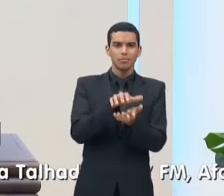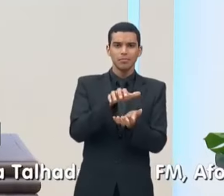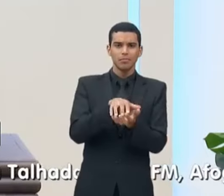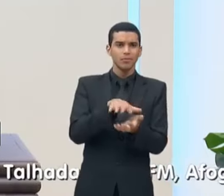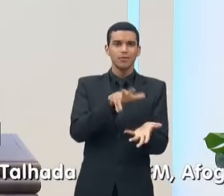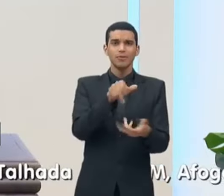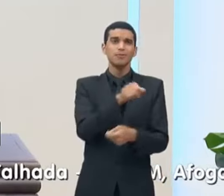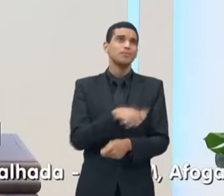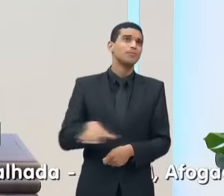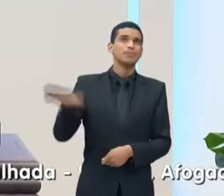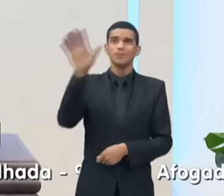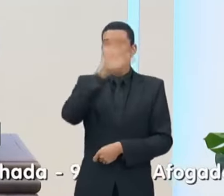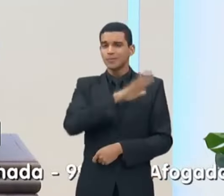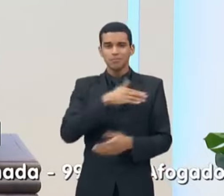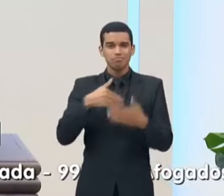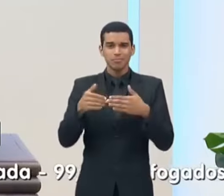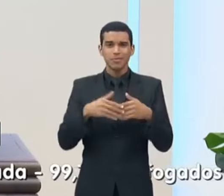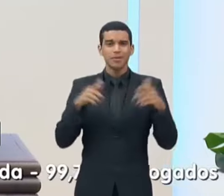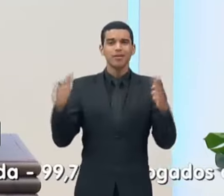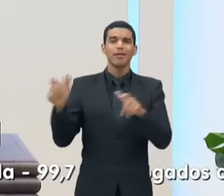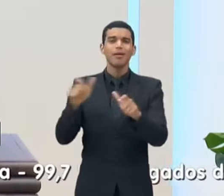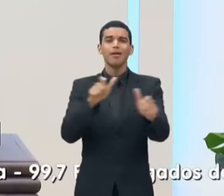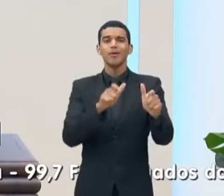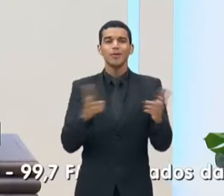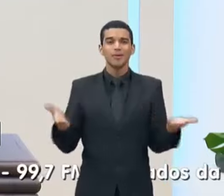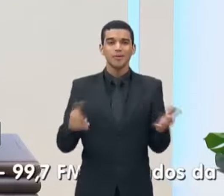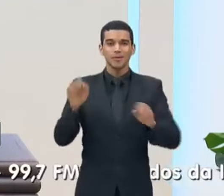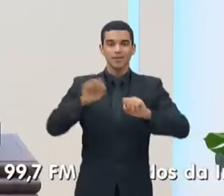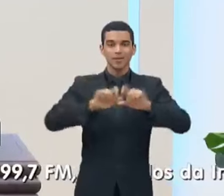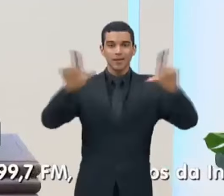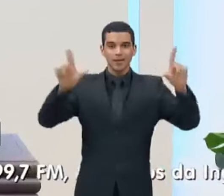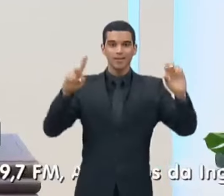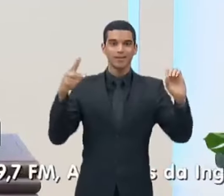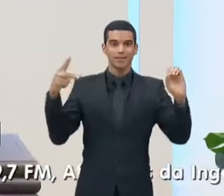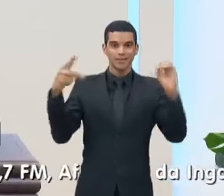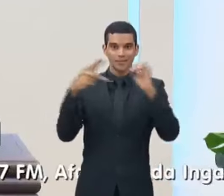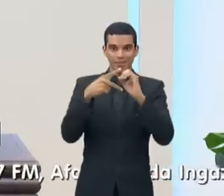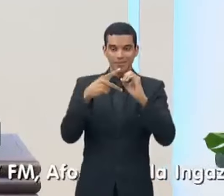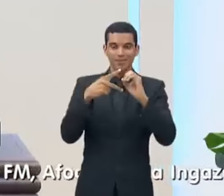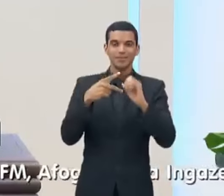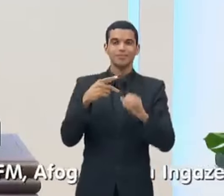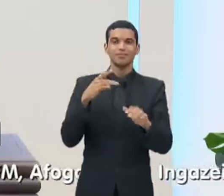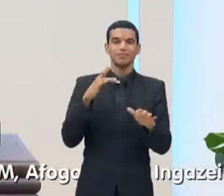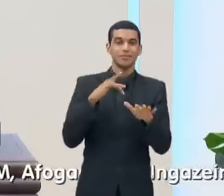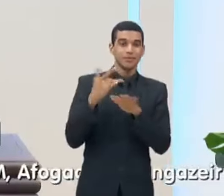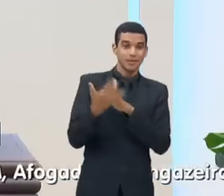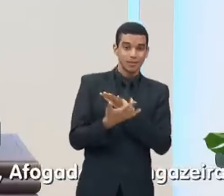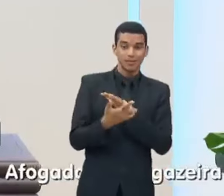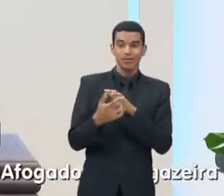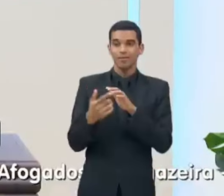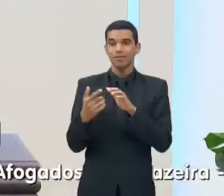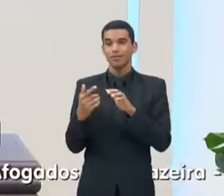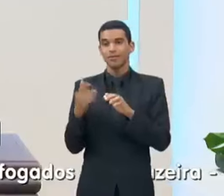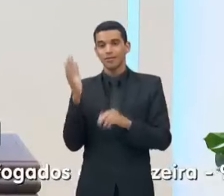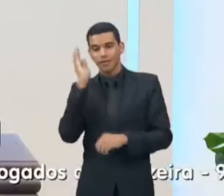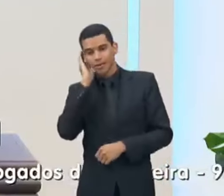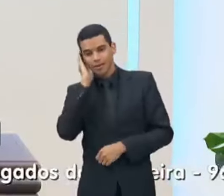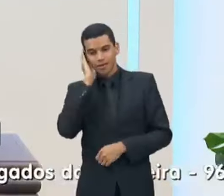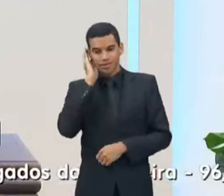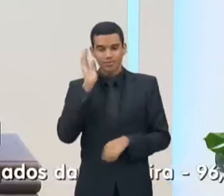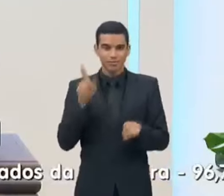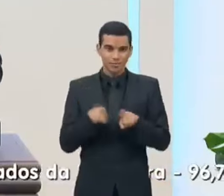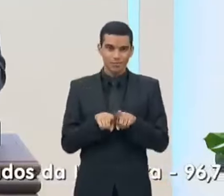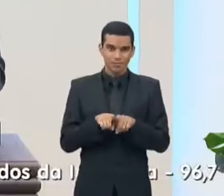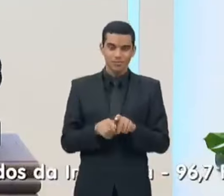do mundo, aonde chega o alcance da Rede Brasil de Comunicação, as rádios e também as